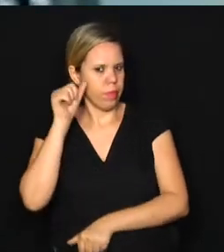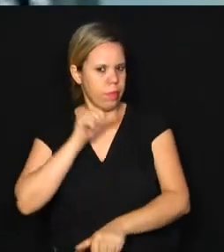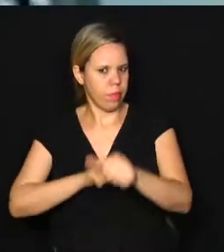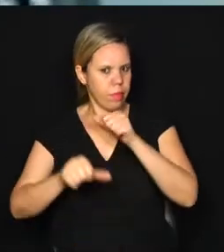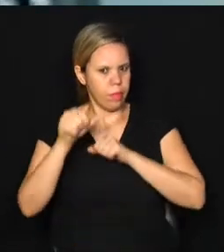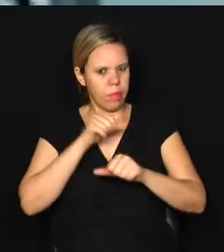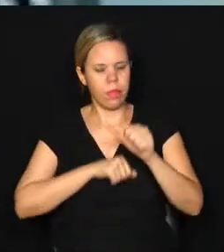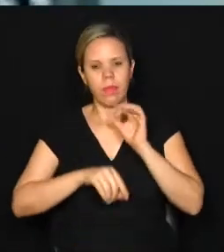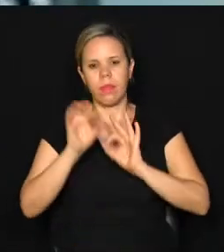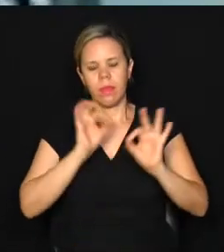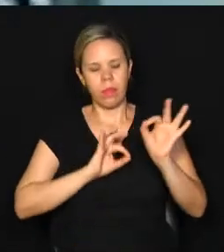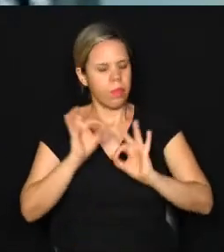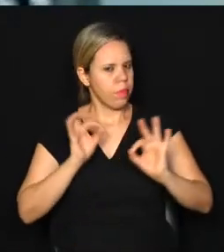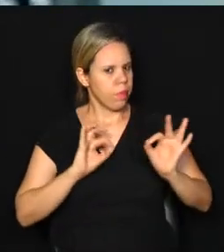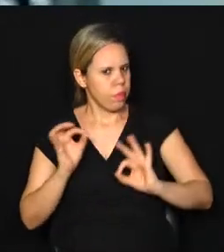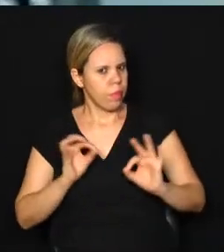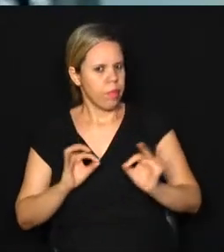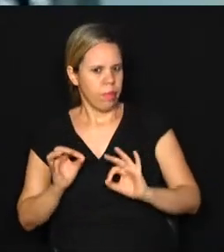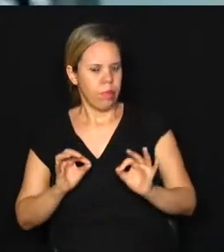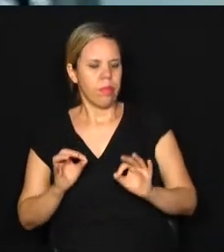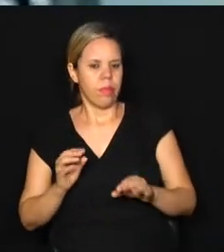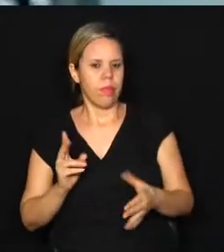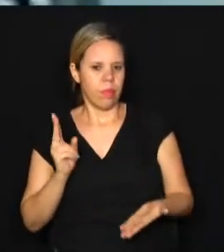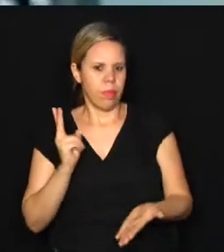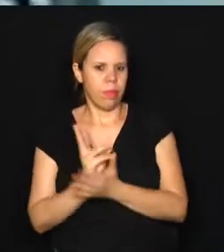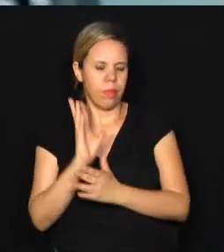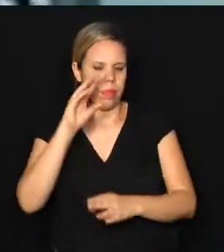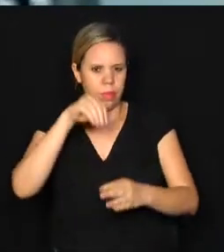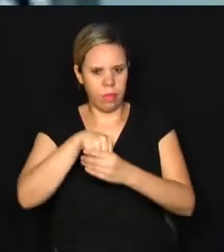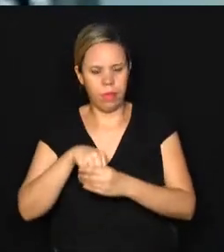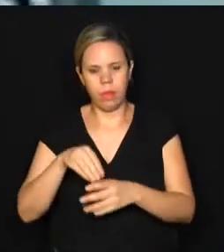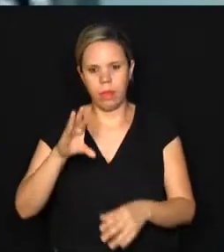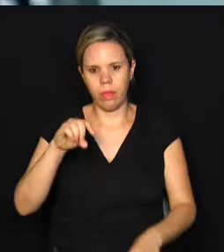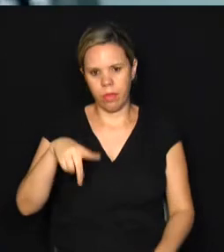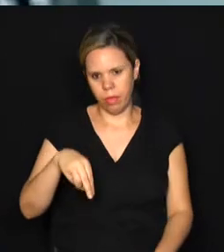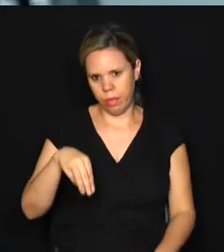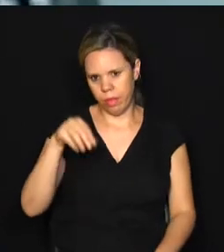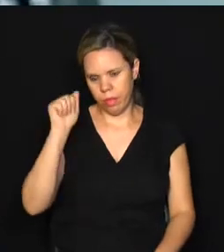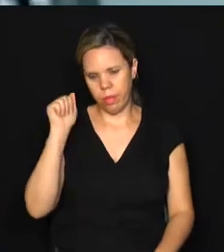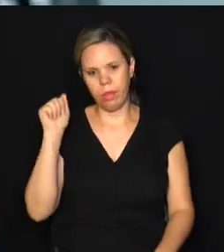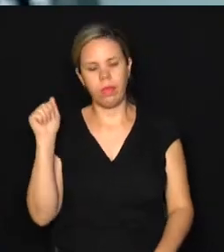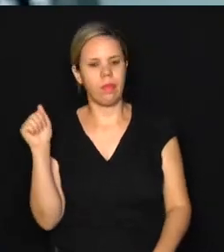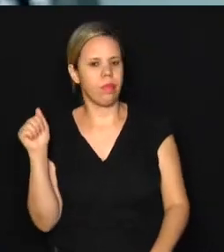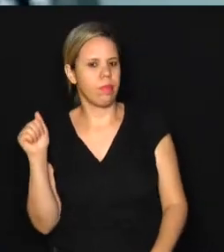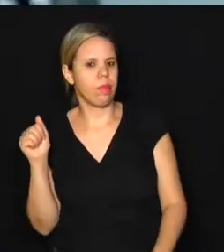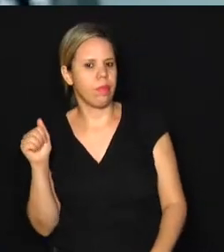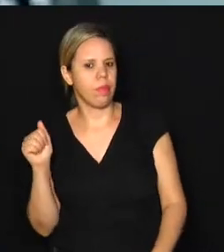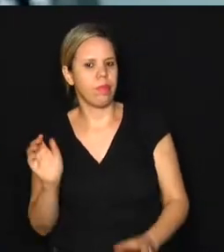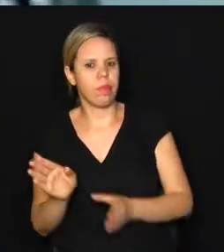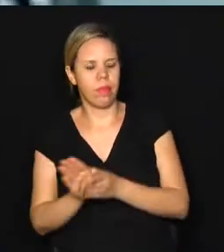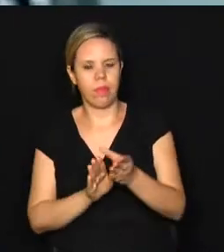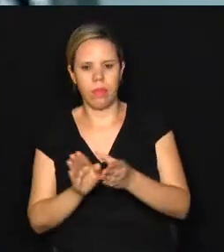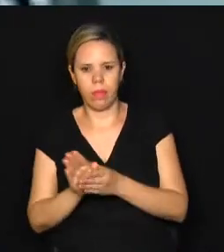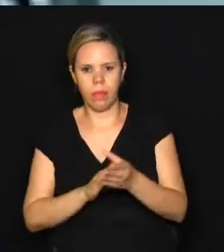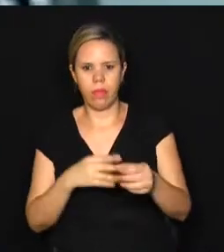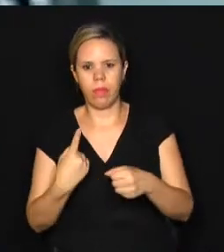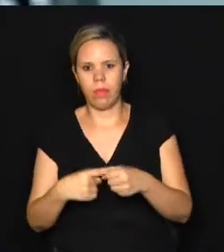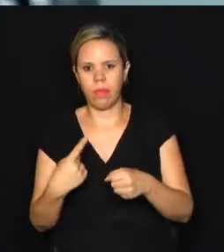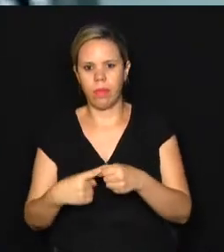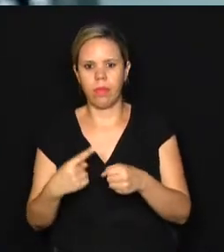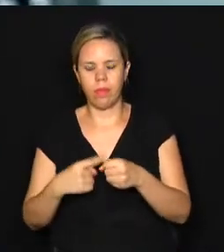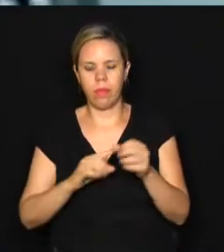nessa organização que estava estabelecida dentro do CONDEMA. E o CONDEMA é um Conselho Municipal de Meio Ambiente. Então, o